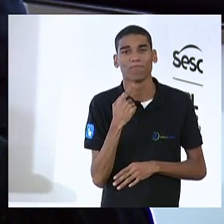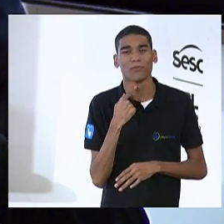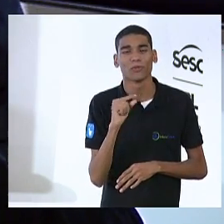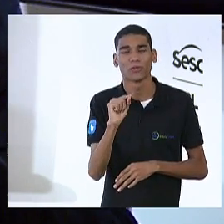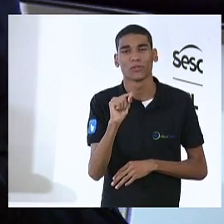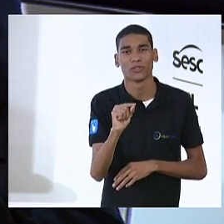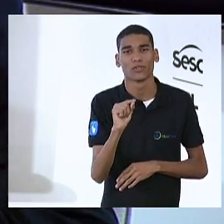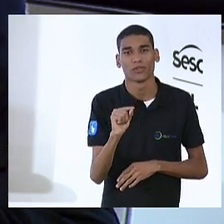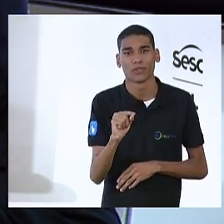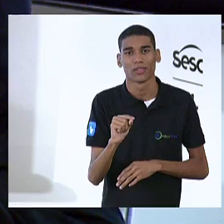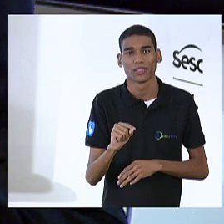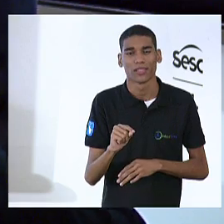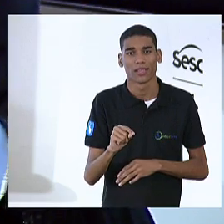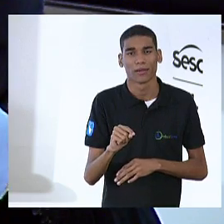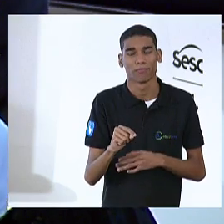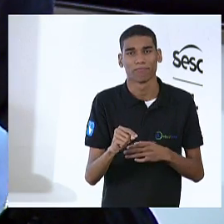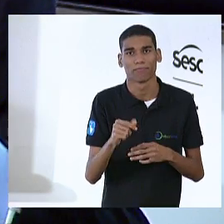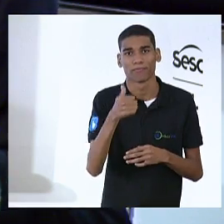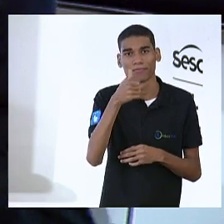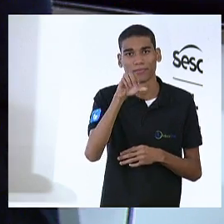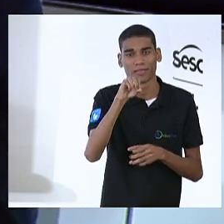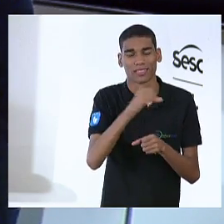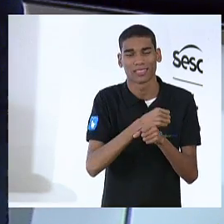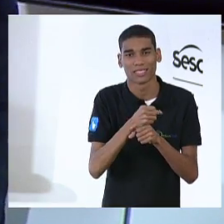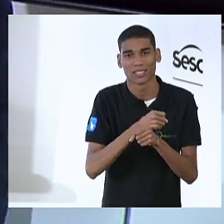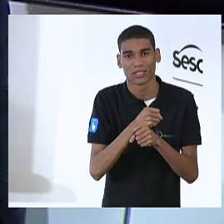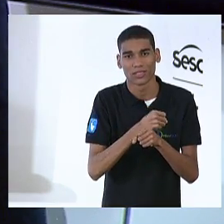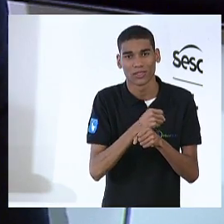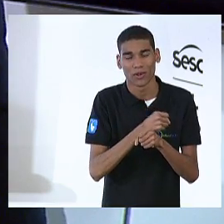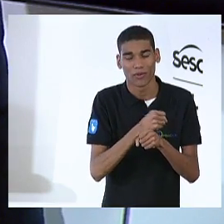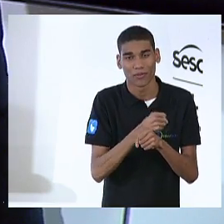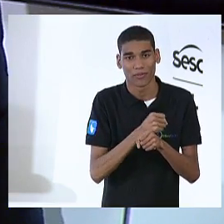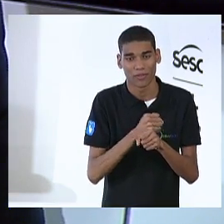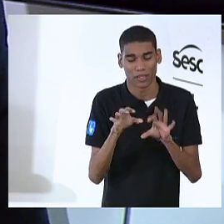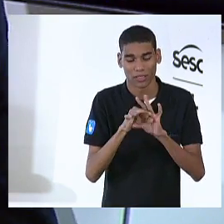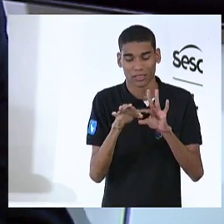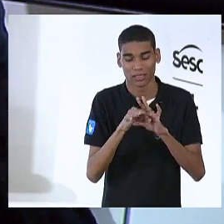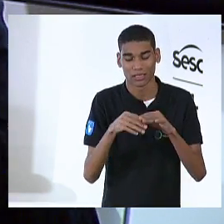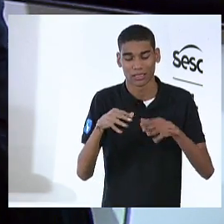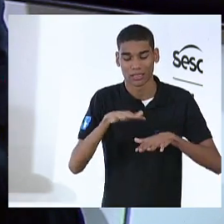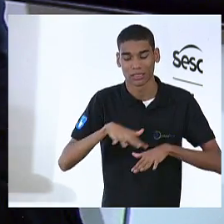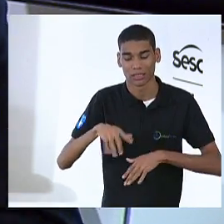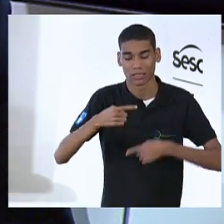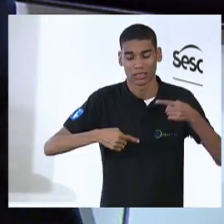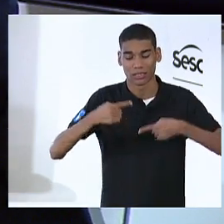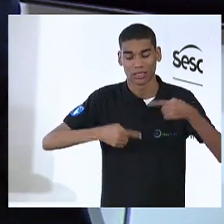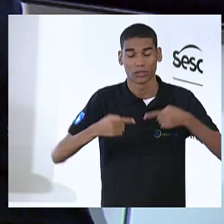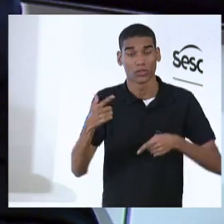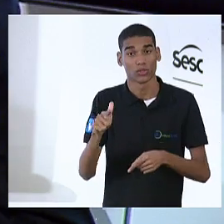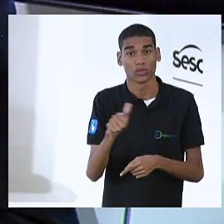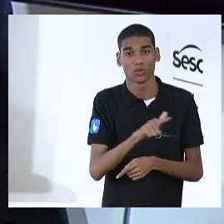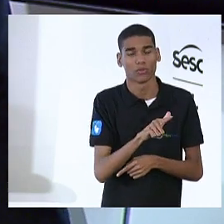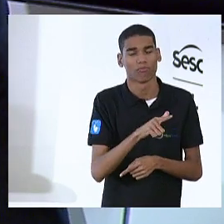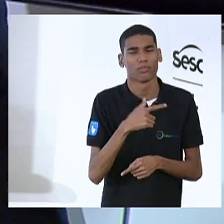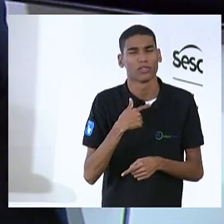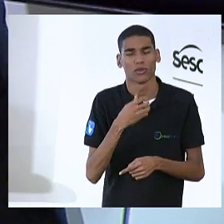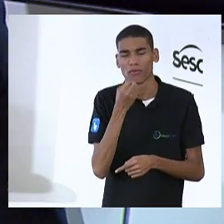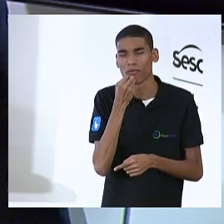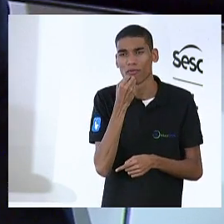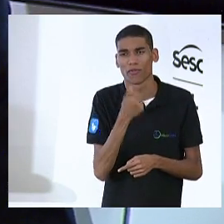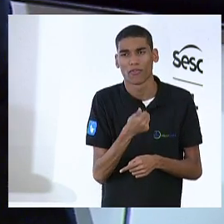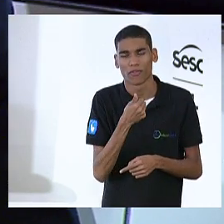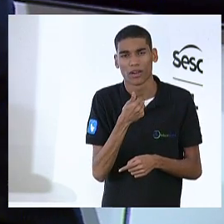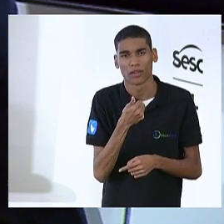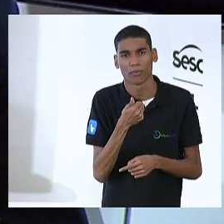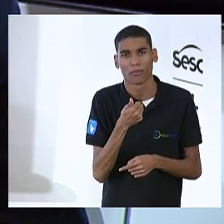de 19 anos de democracia, entre 1945 e 1964. Por que, que eu digo com muito boa vontade? Porque a nossa Constituição